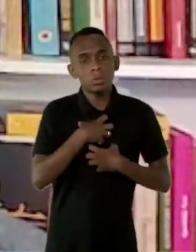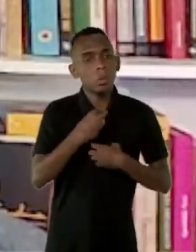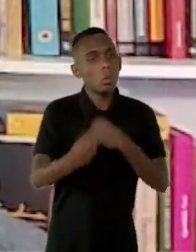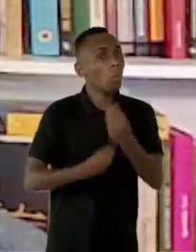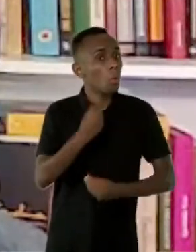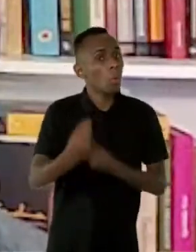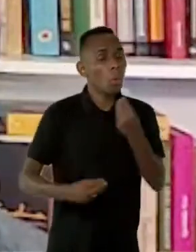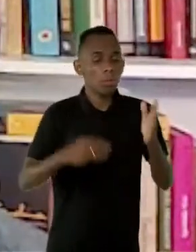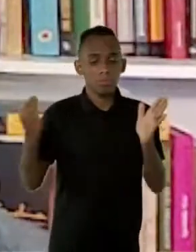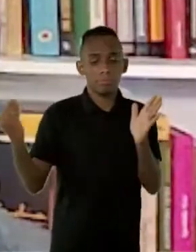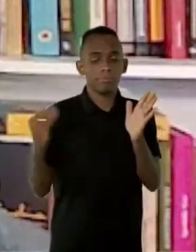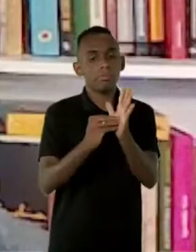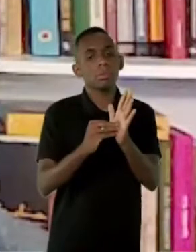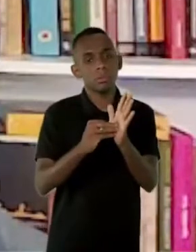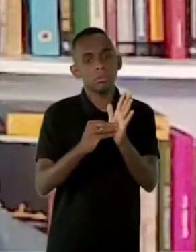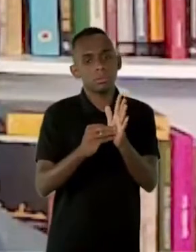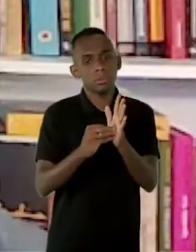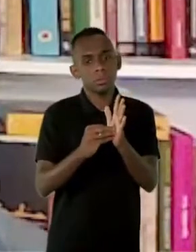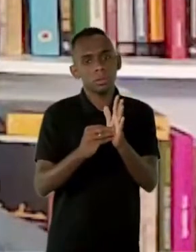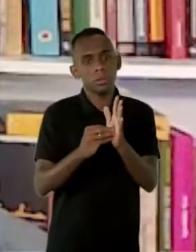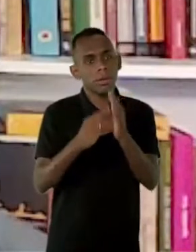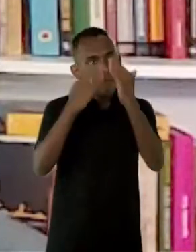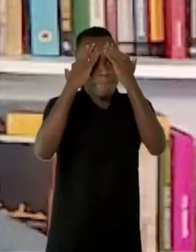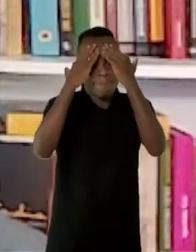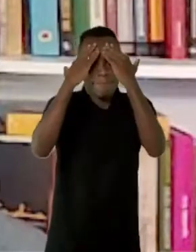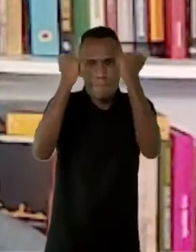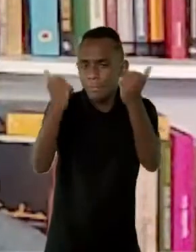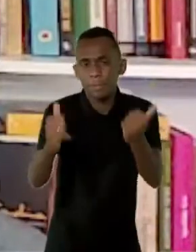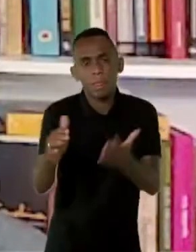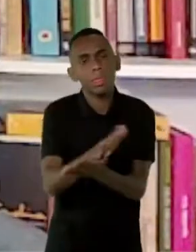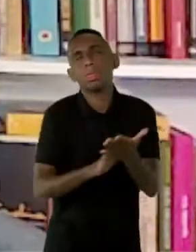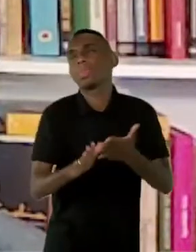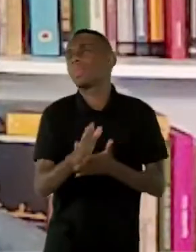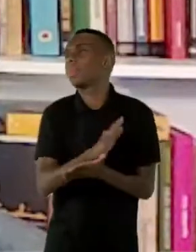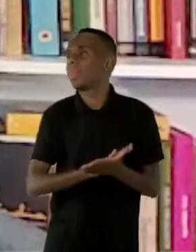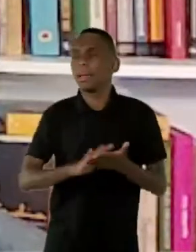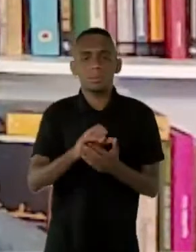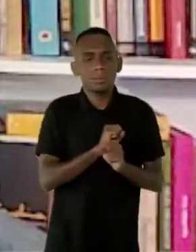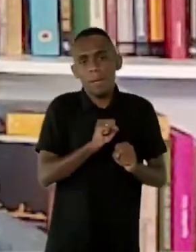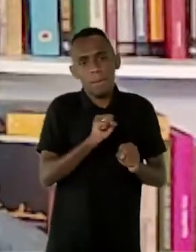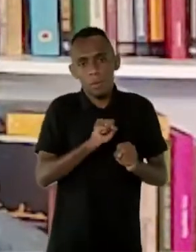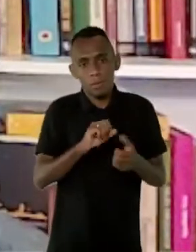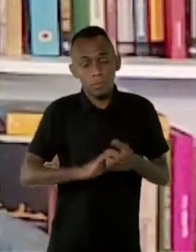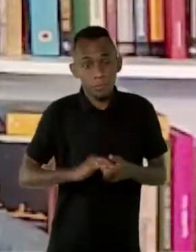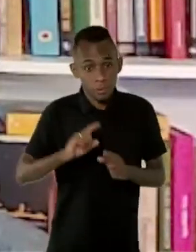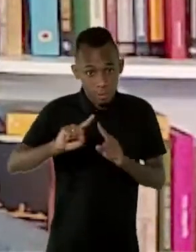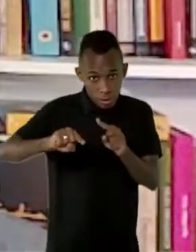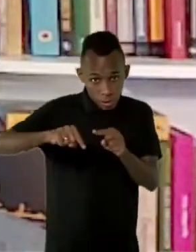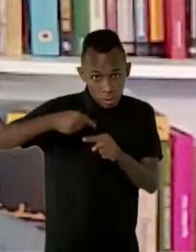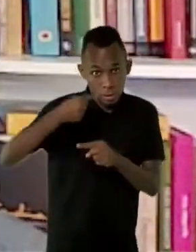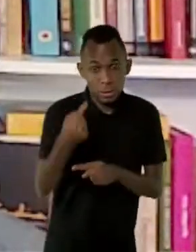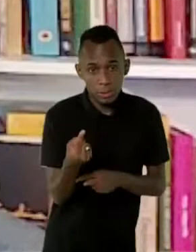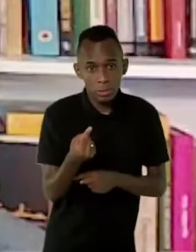romance. Porque, primeiro, que ele não fez sucesso nenhum, romance. Depois, a publicação que ela mesma se